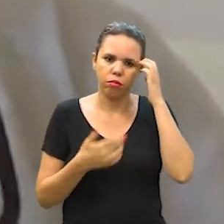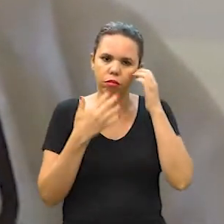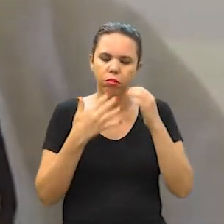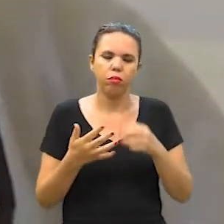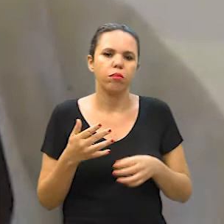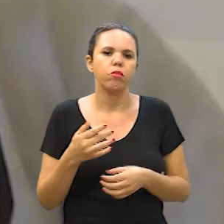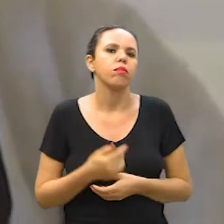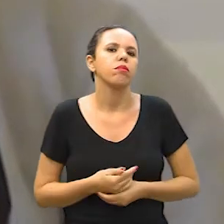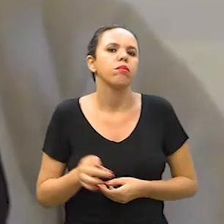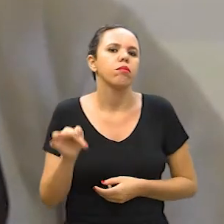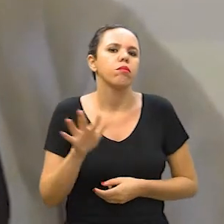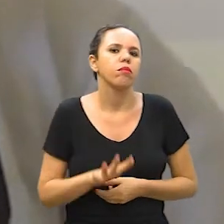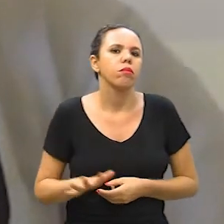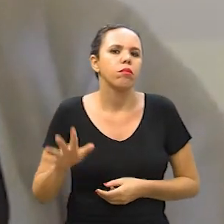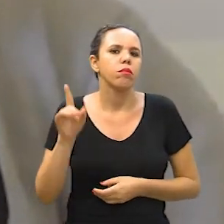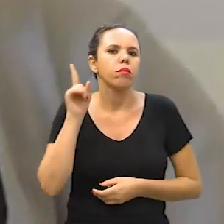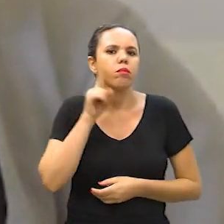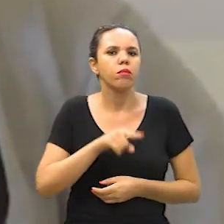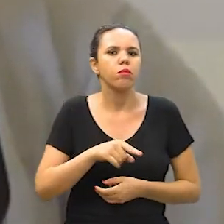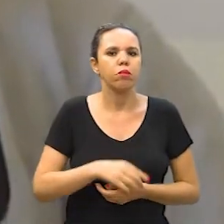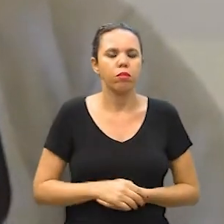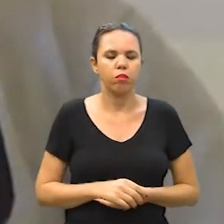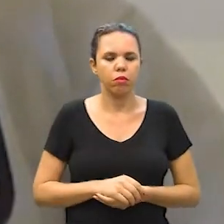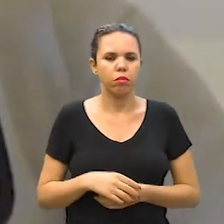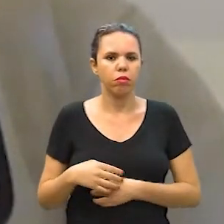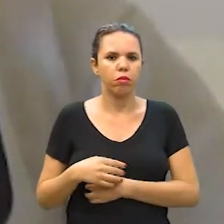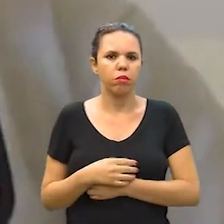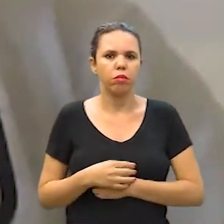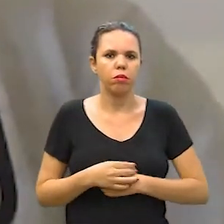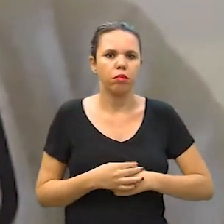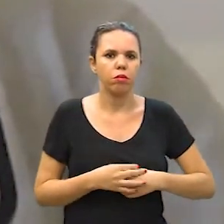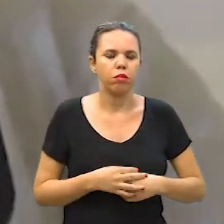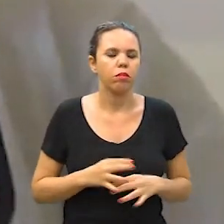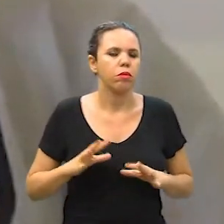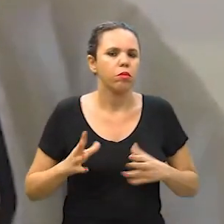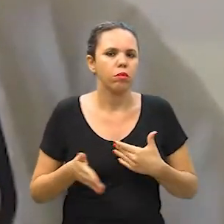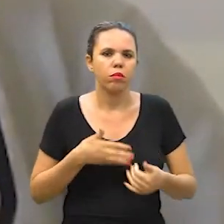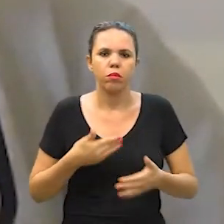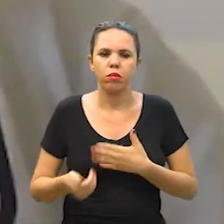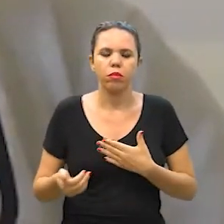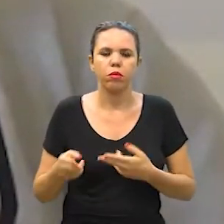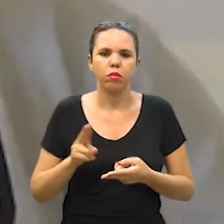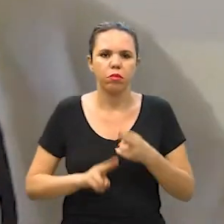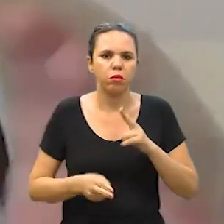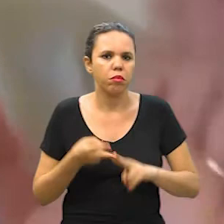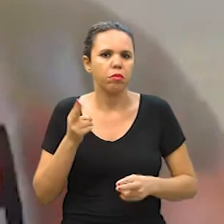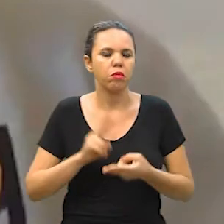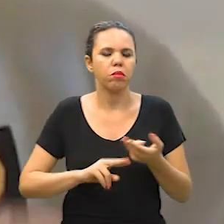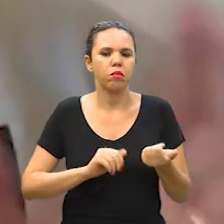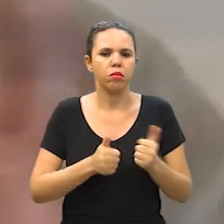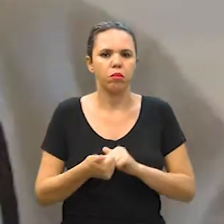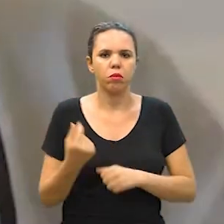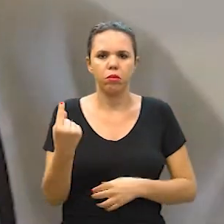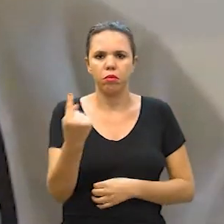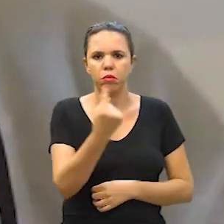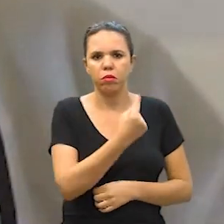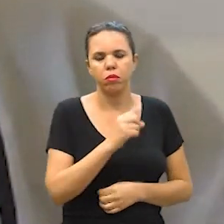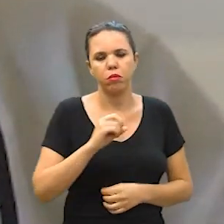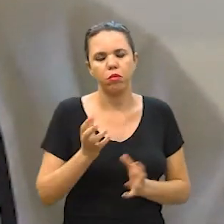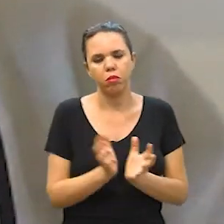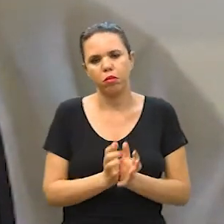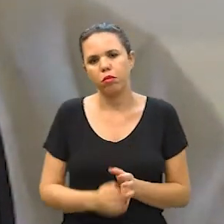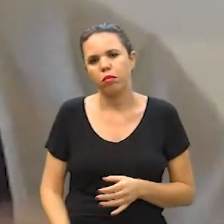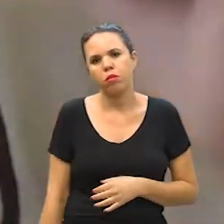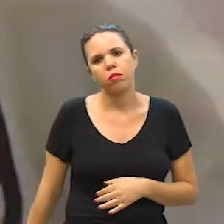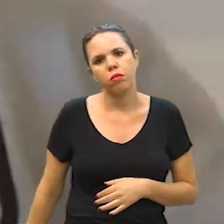da universidade norte-americana. Então, todo tipo de aptidão esportiva, individual ou